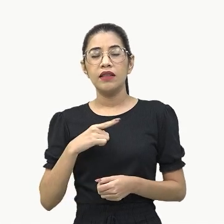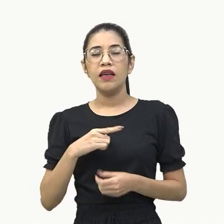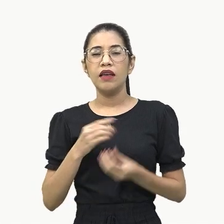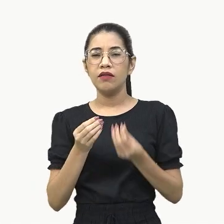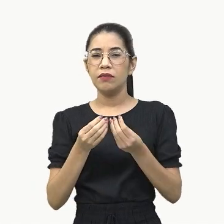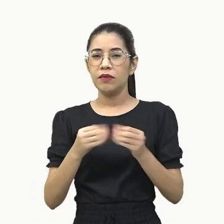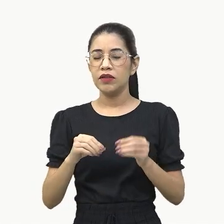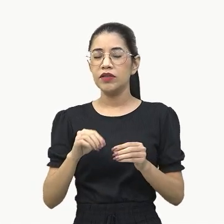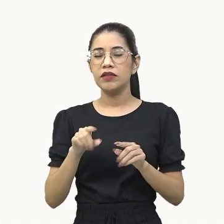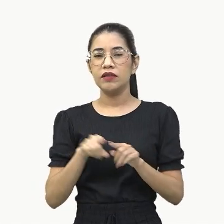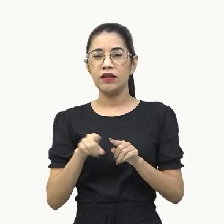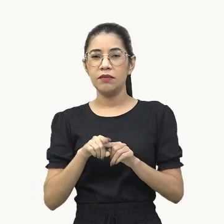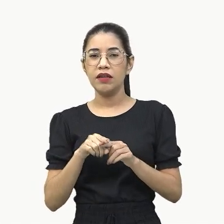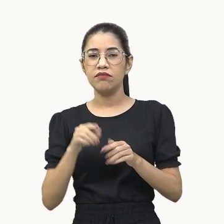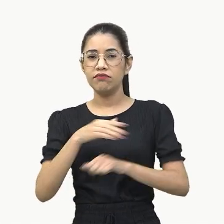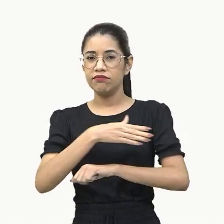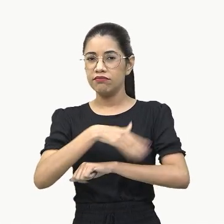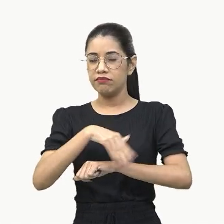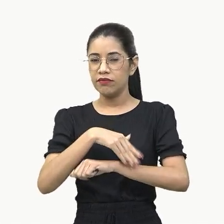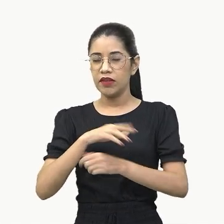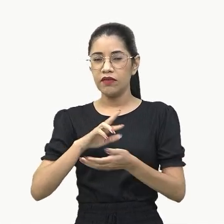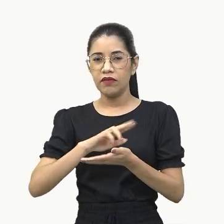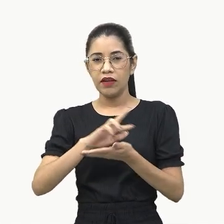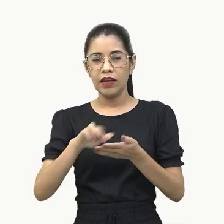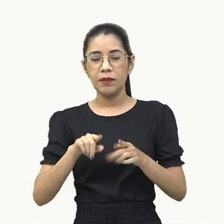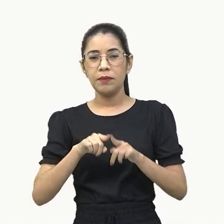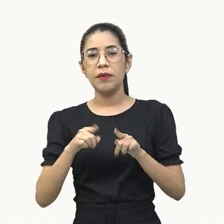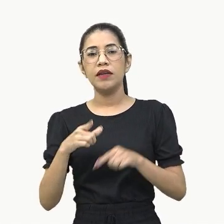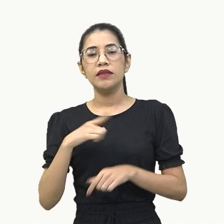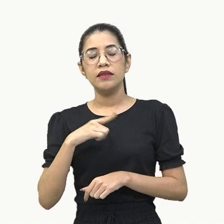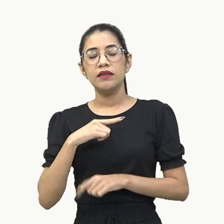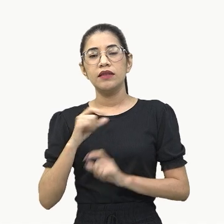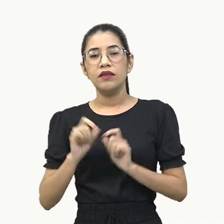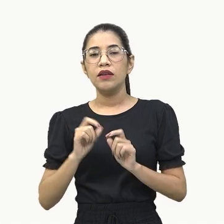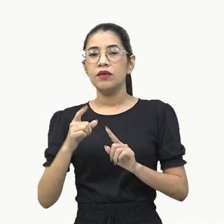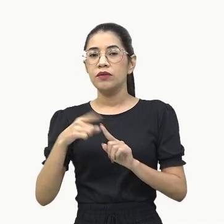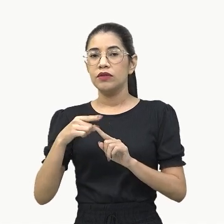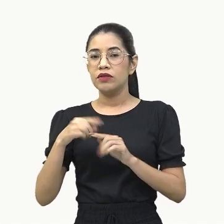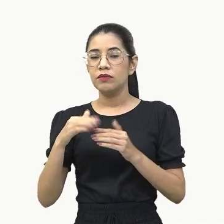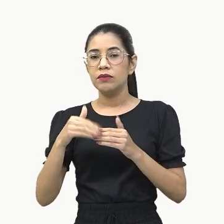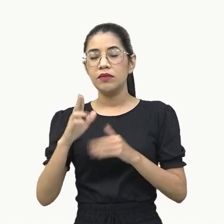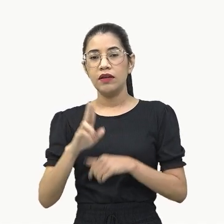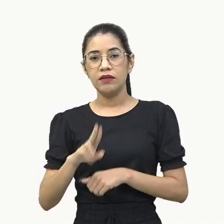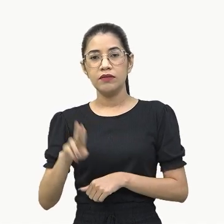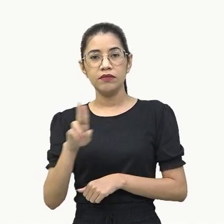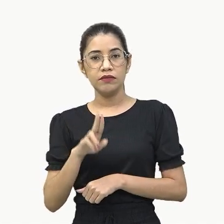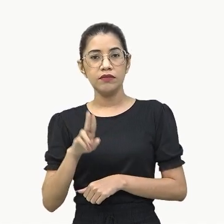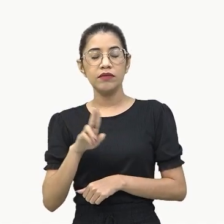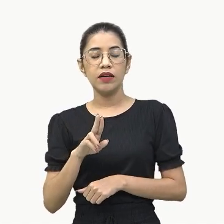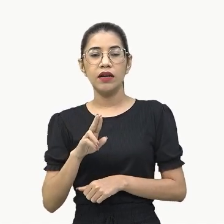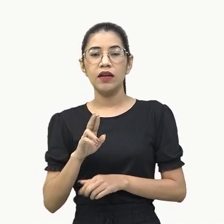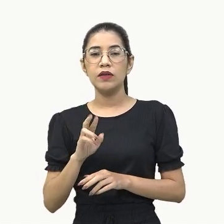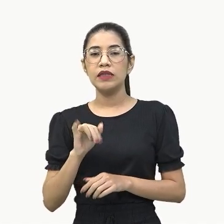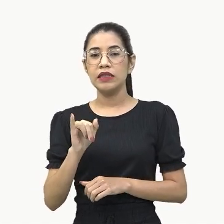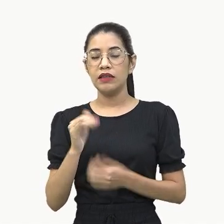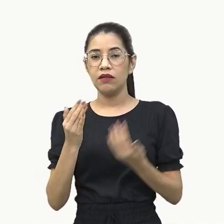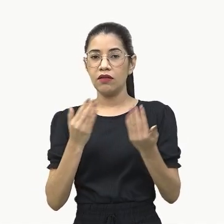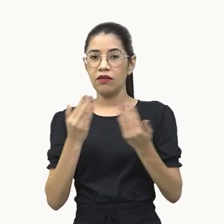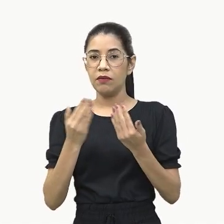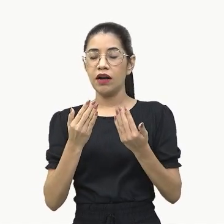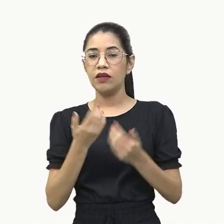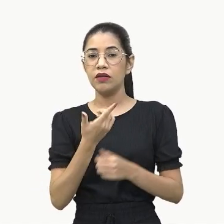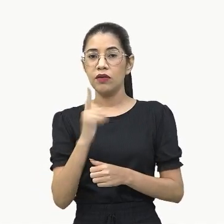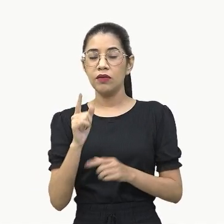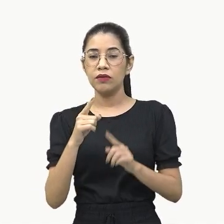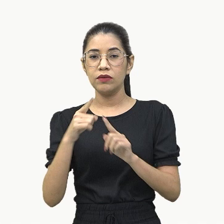nossas rodovias mas a gente tem esse tipo de transporte bastante utilizado com relação eh ao